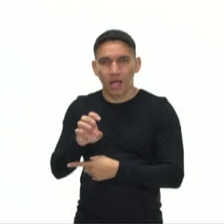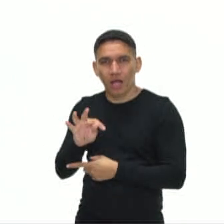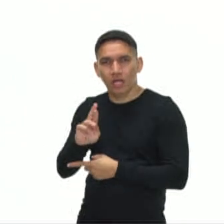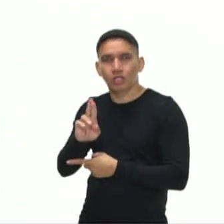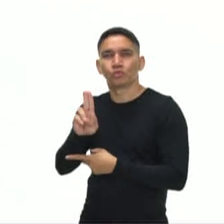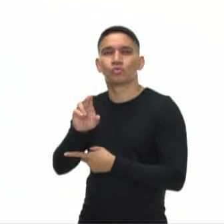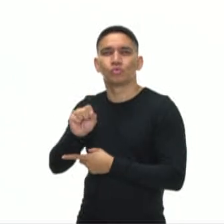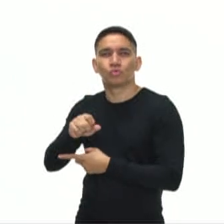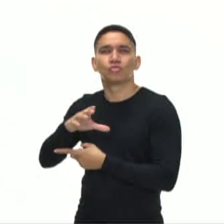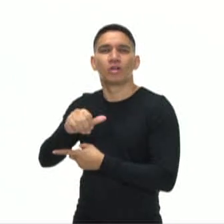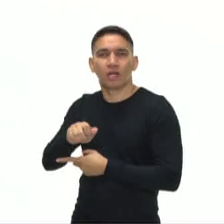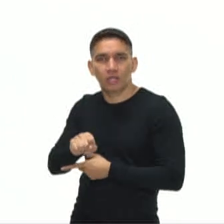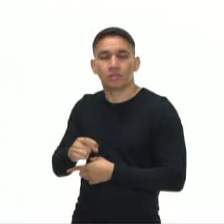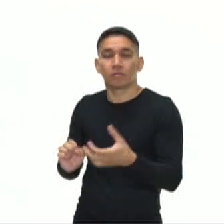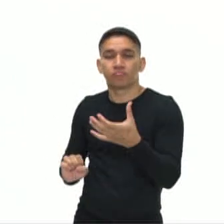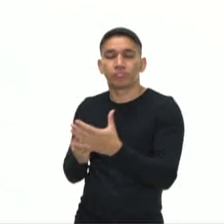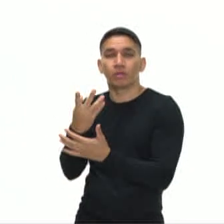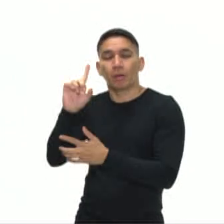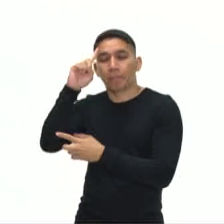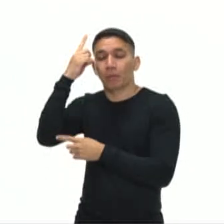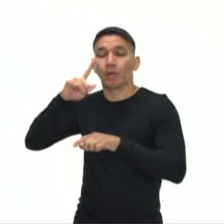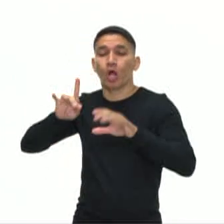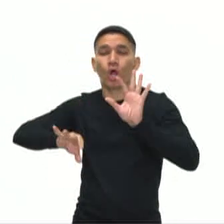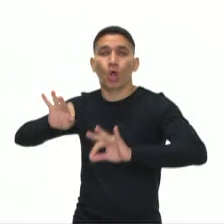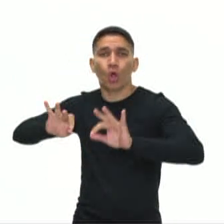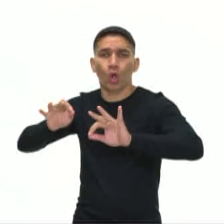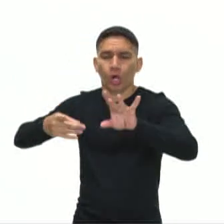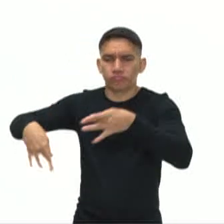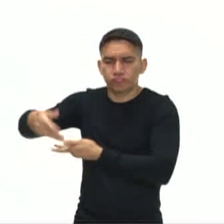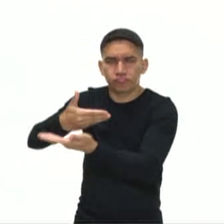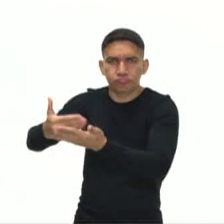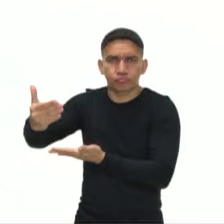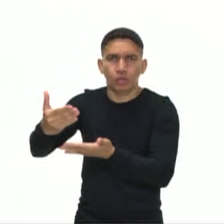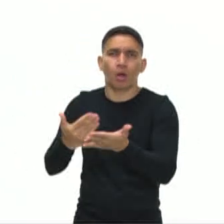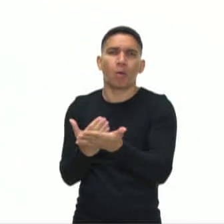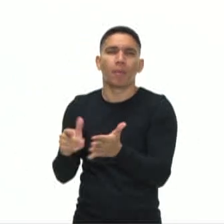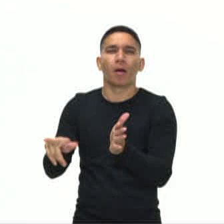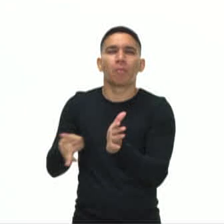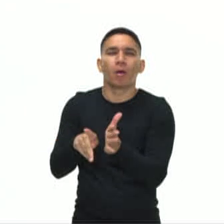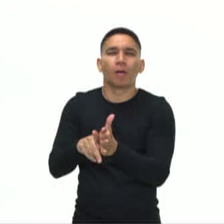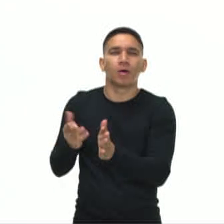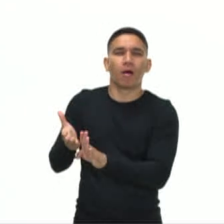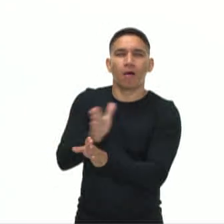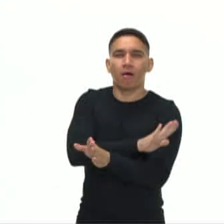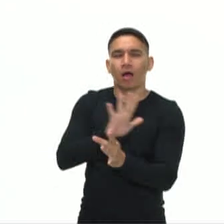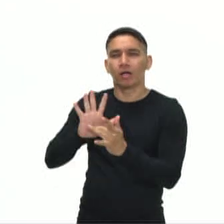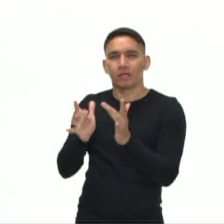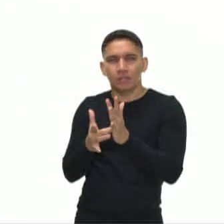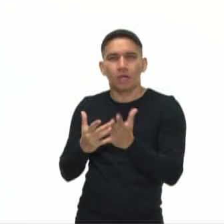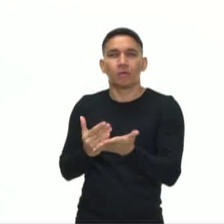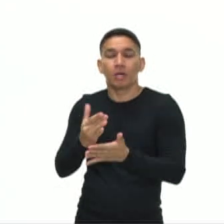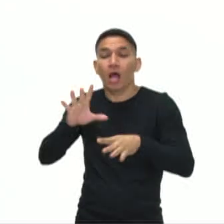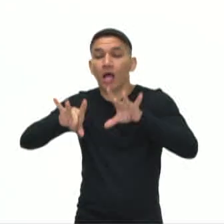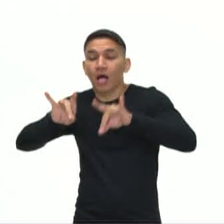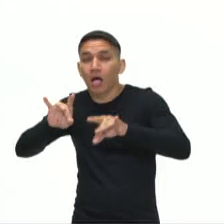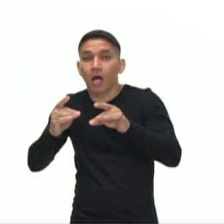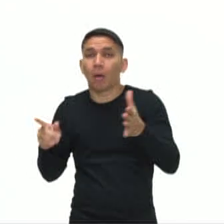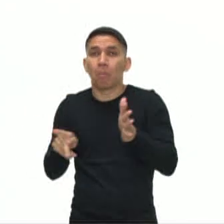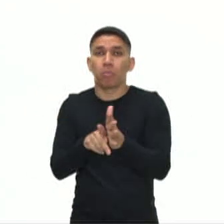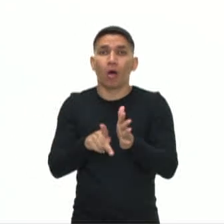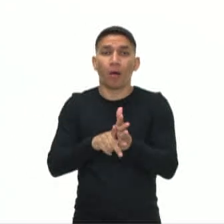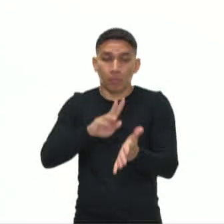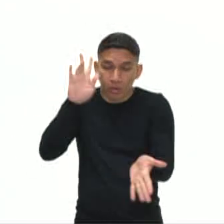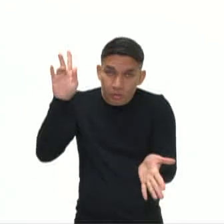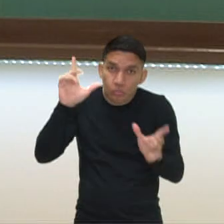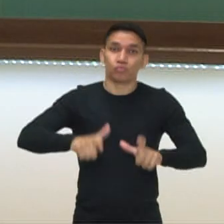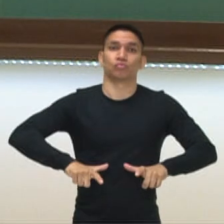locais improvisados. A partir de 145 a.C., o teatro romano passa a ter um caráter não ritualista e passa a acontecer em locais